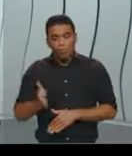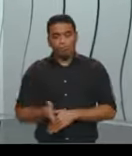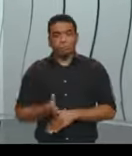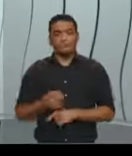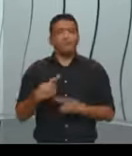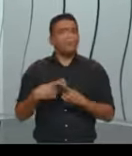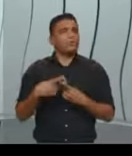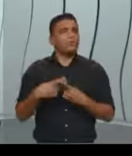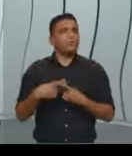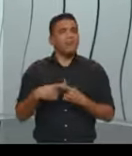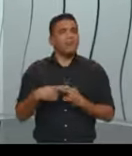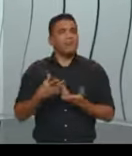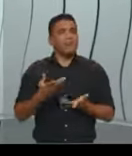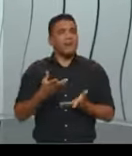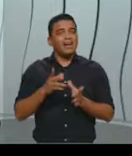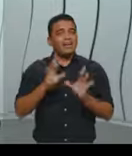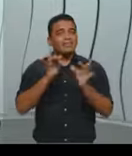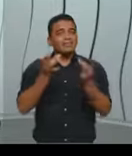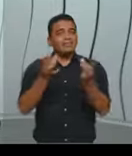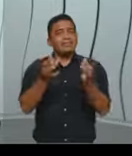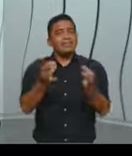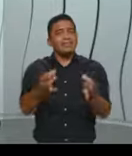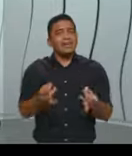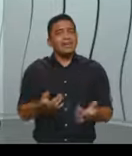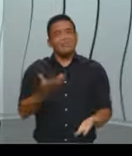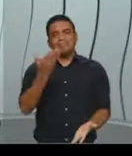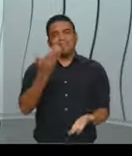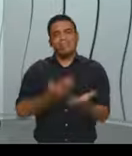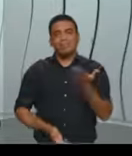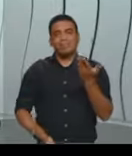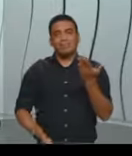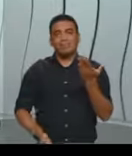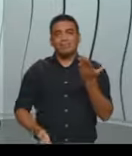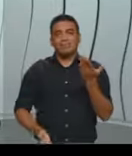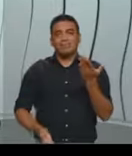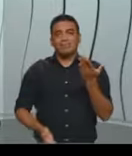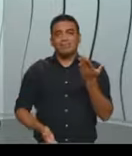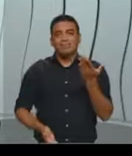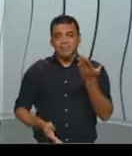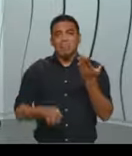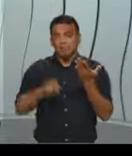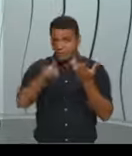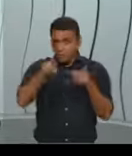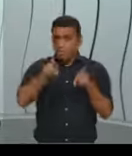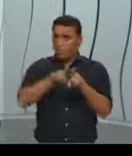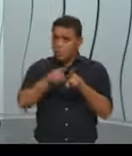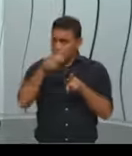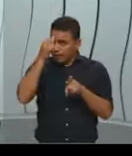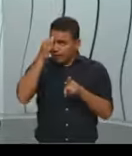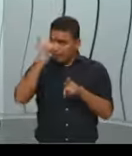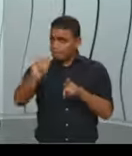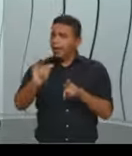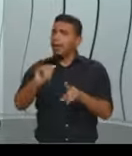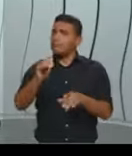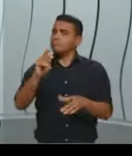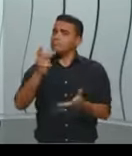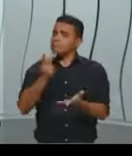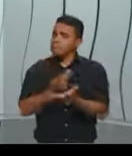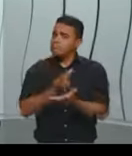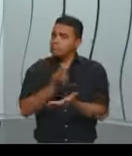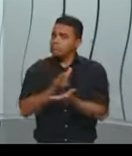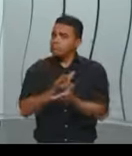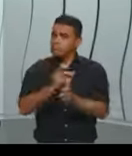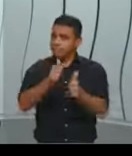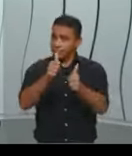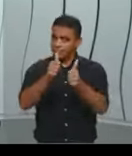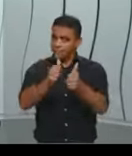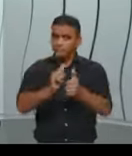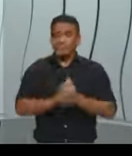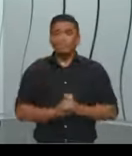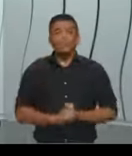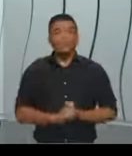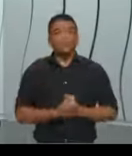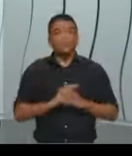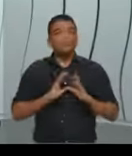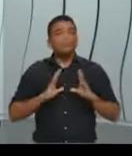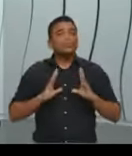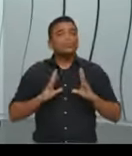quê? Porque eu erro nos detalhes e eu tenho que evitar errar. Você também tem que evitar errar. Isso tudo aqui